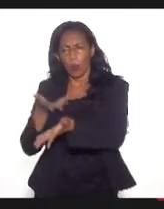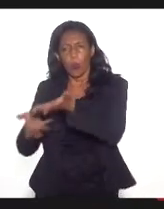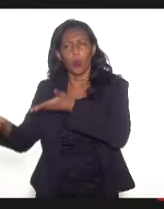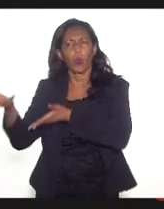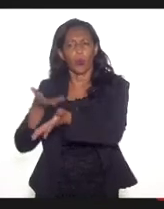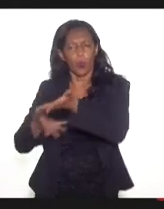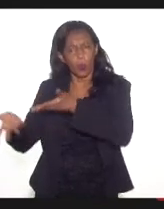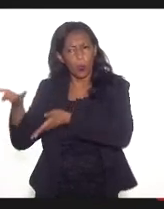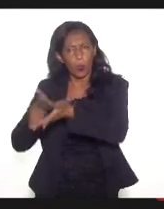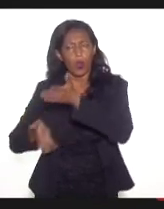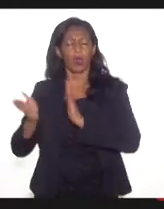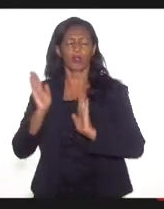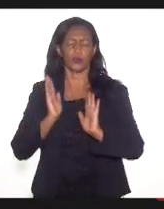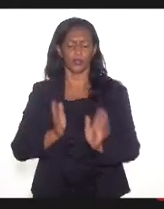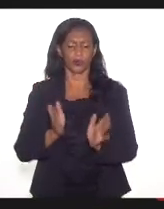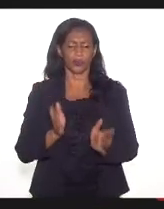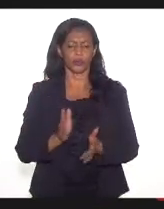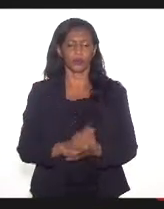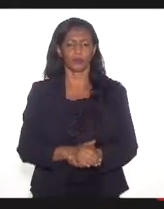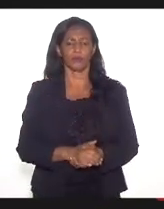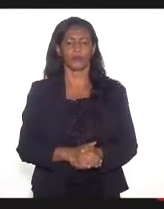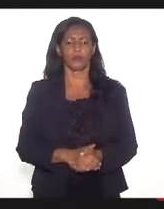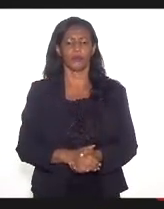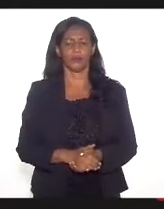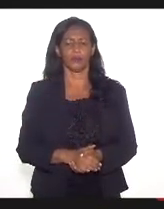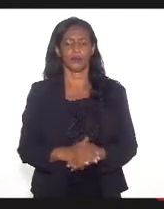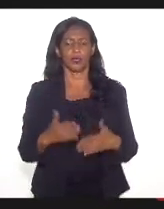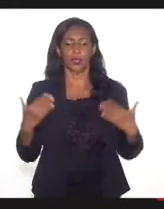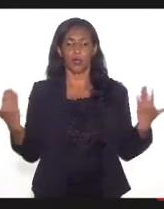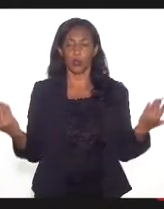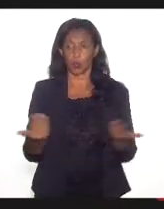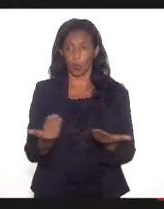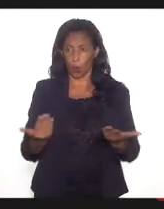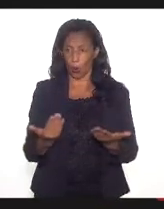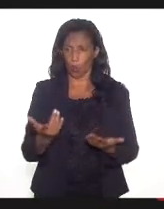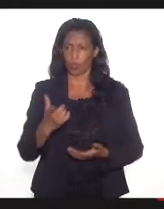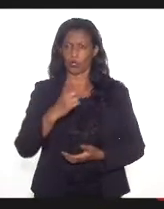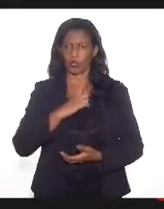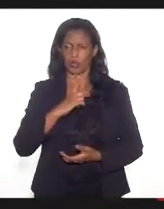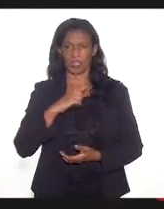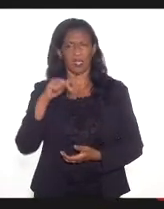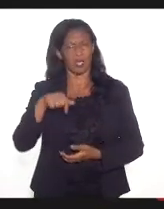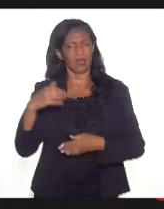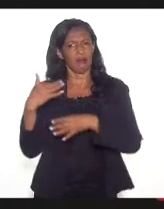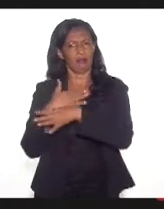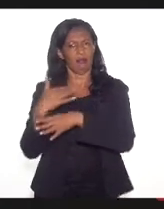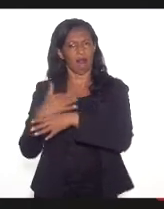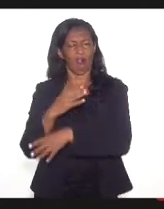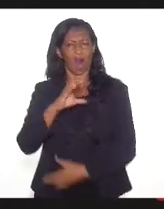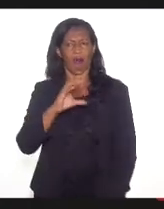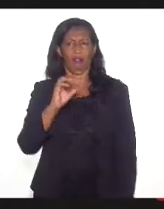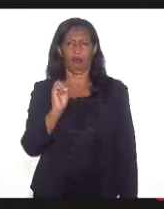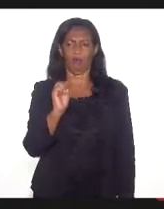hoje a gente implementa aqui na cidade de Campos.